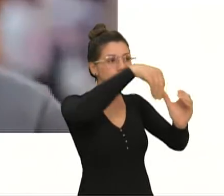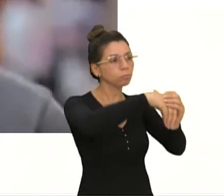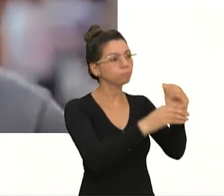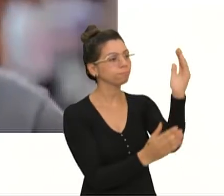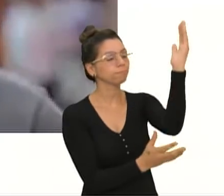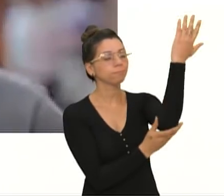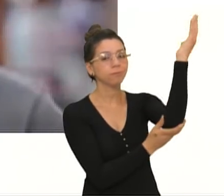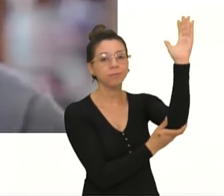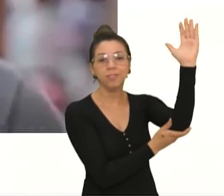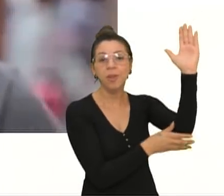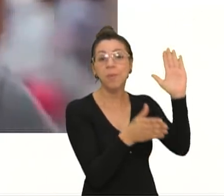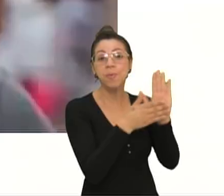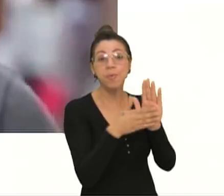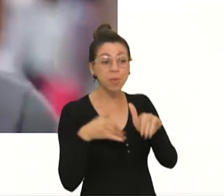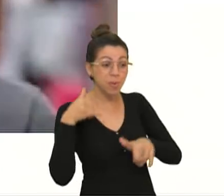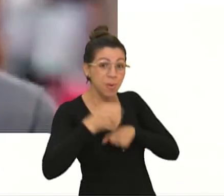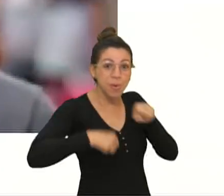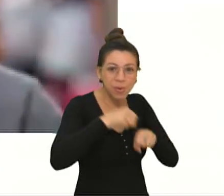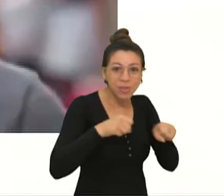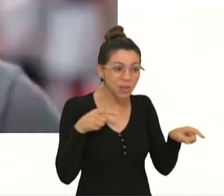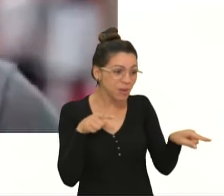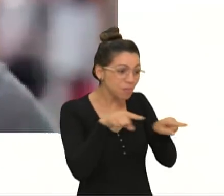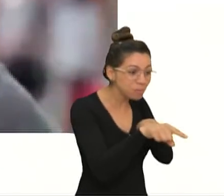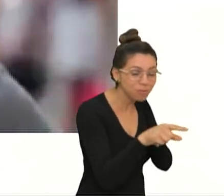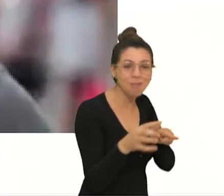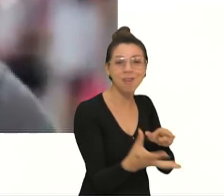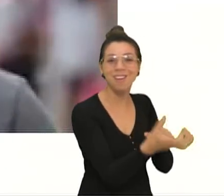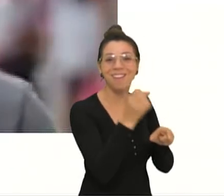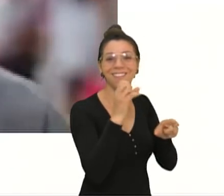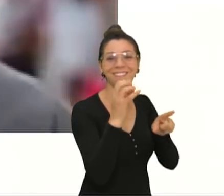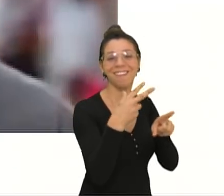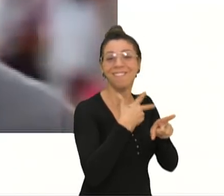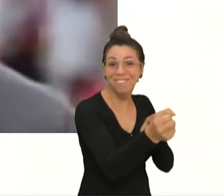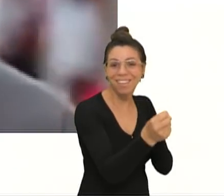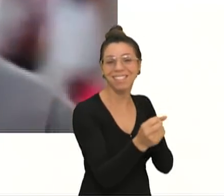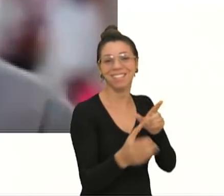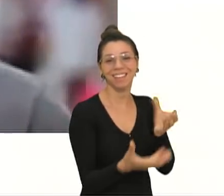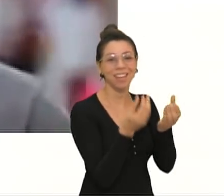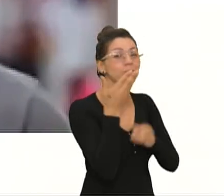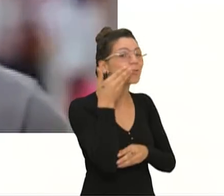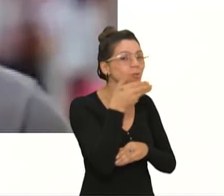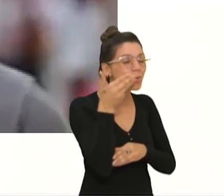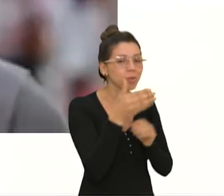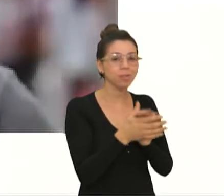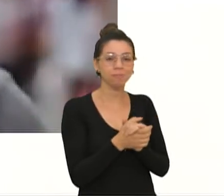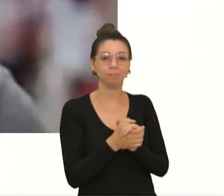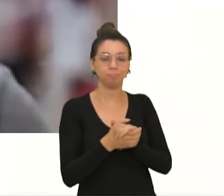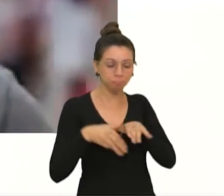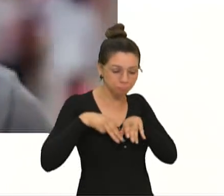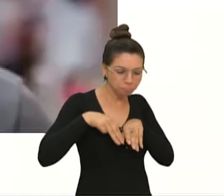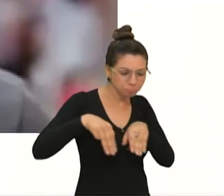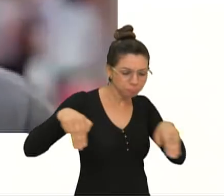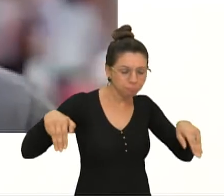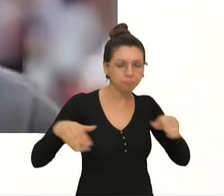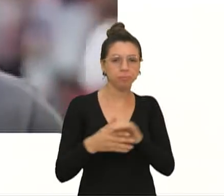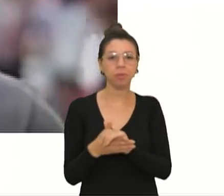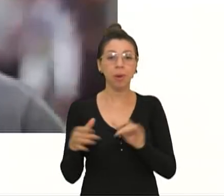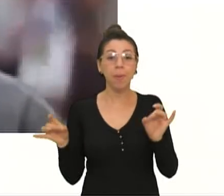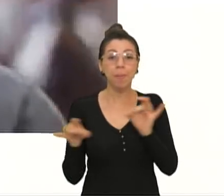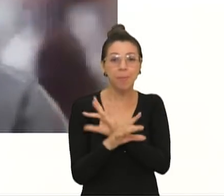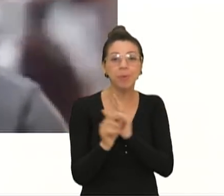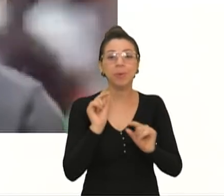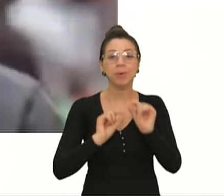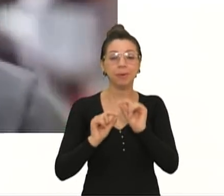propôs uma corrida. E disse, olha, quem chegar primeiro leva o cesto. As crianças se alinharam prontas para correr e quando elas estavam prontas para correr,